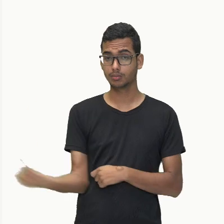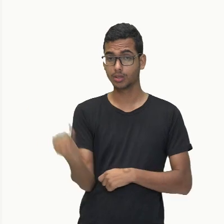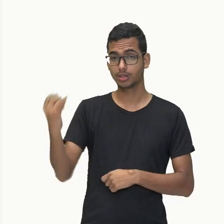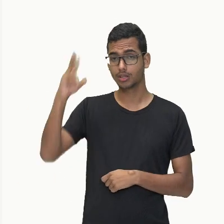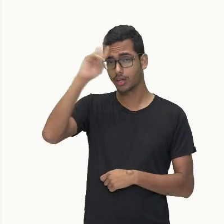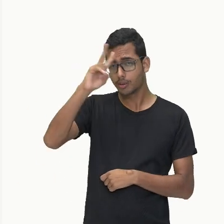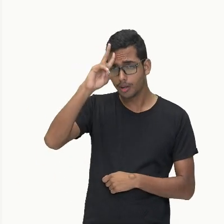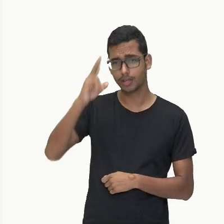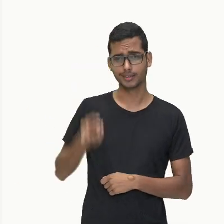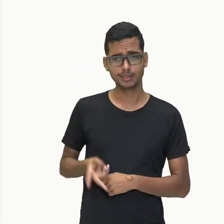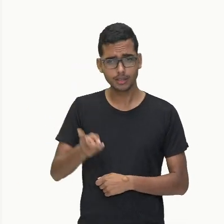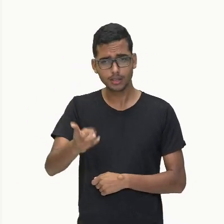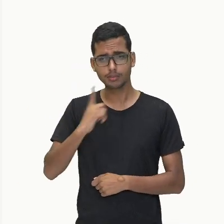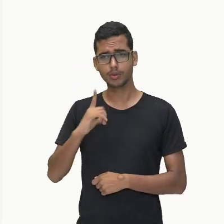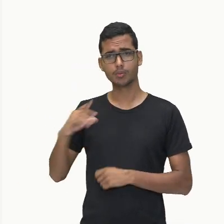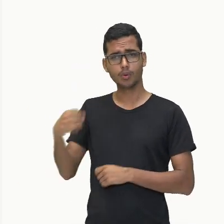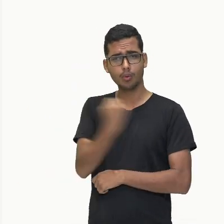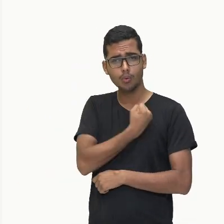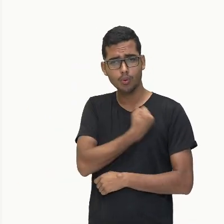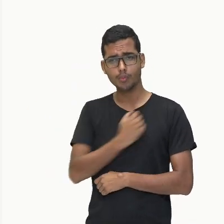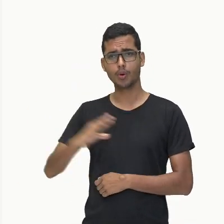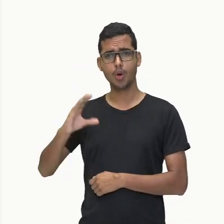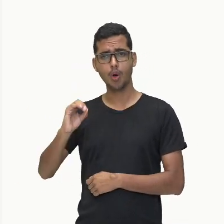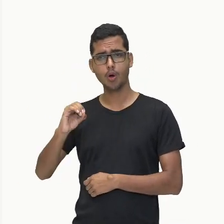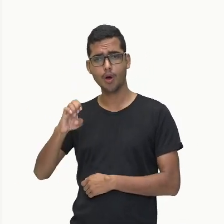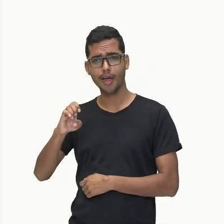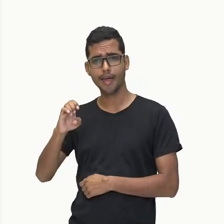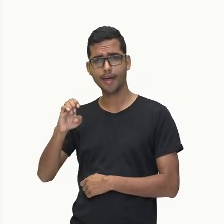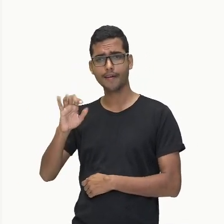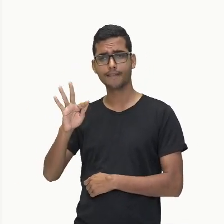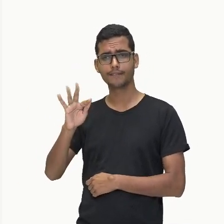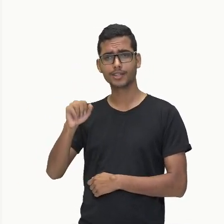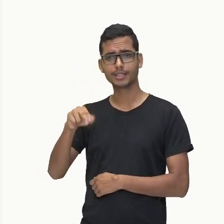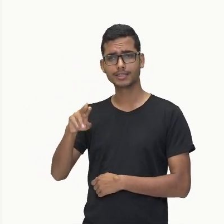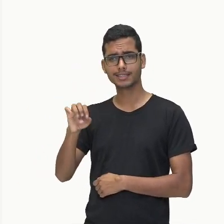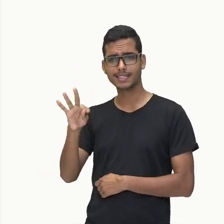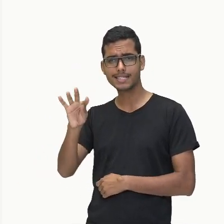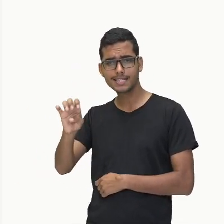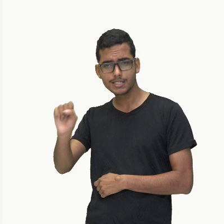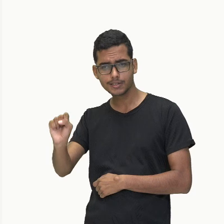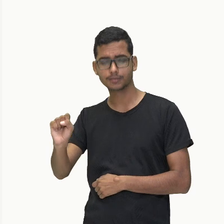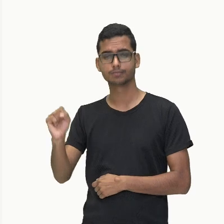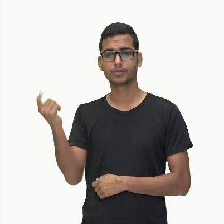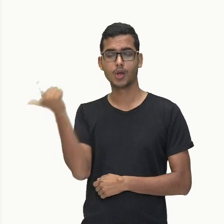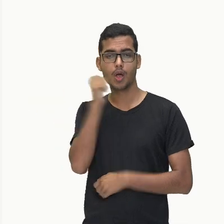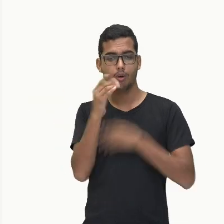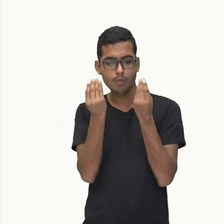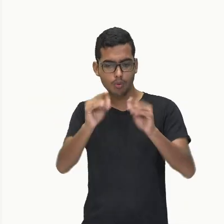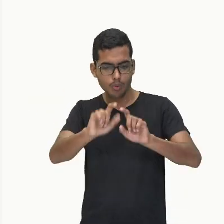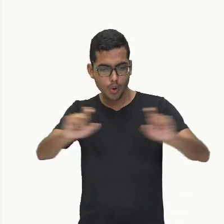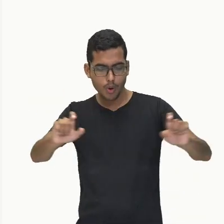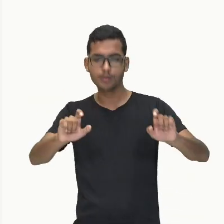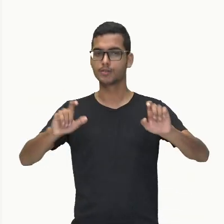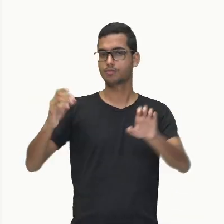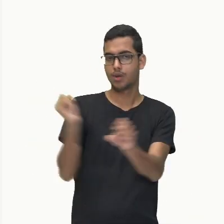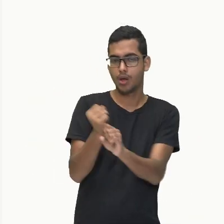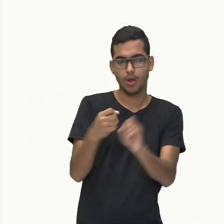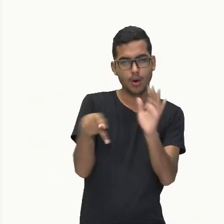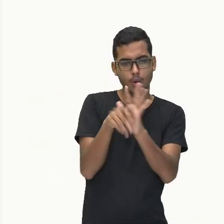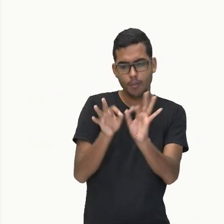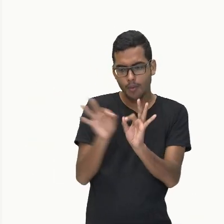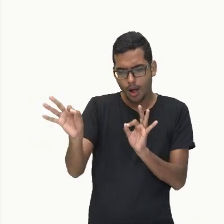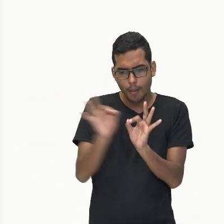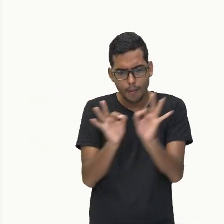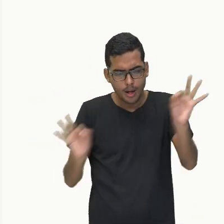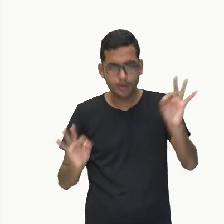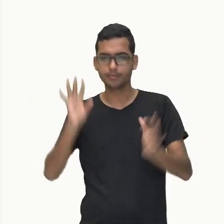os coeficientes, porque é desses coeficientes que nós vamos colocar lá na fórmula que calcula a distância, né, de